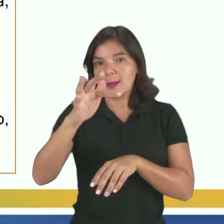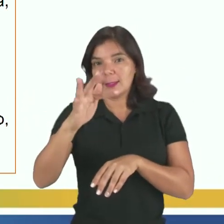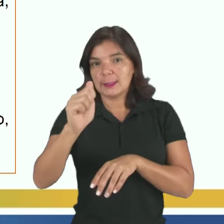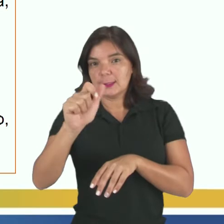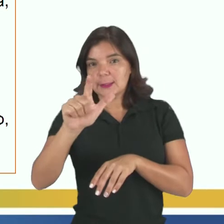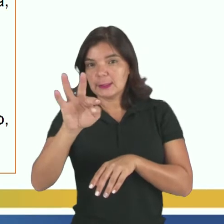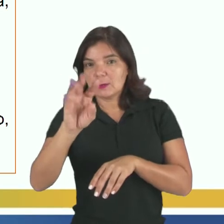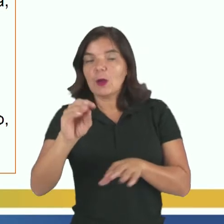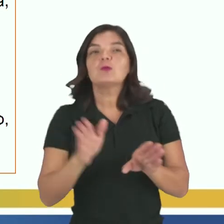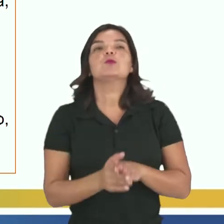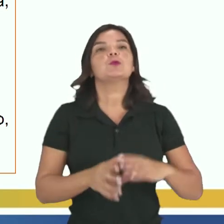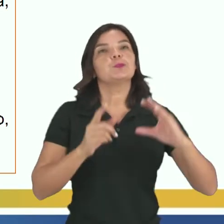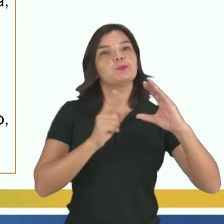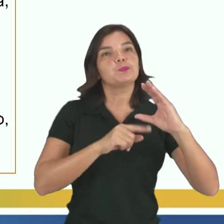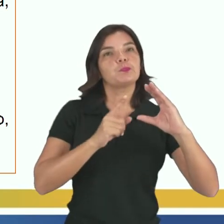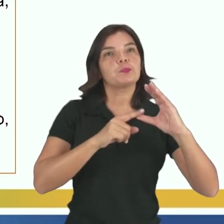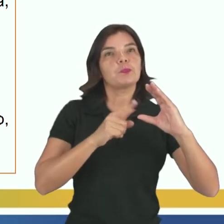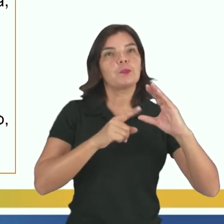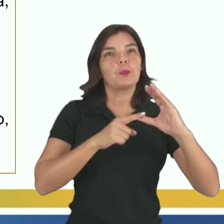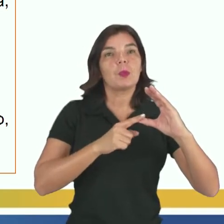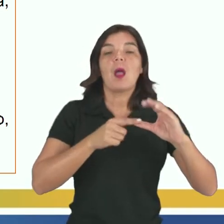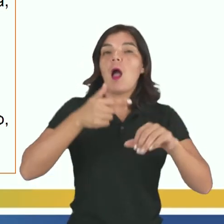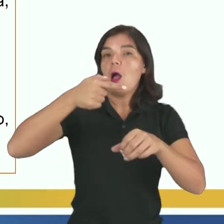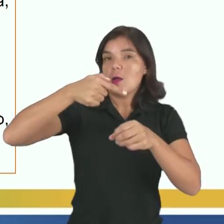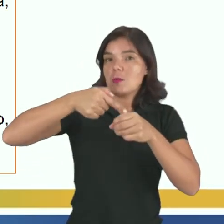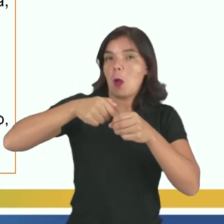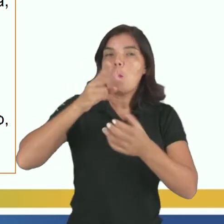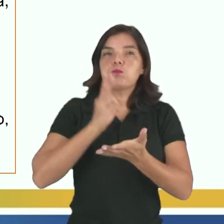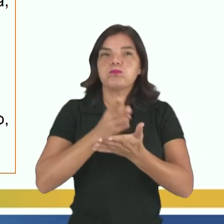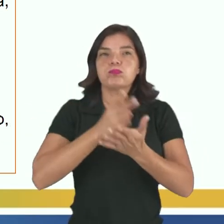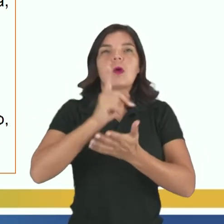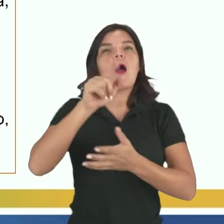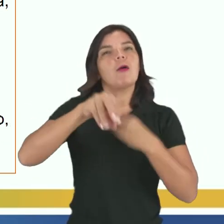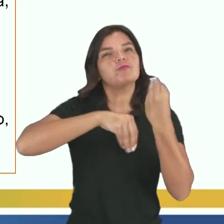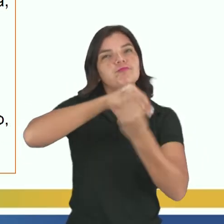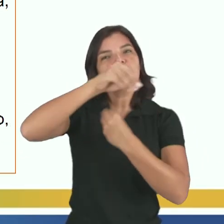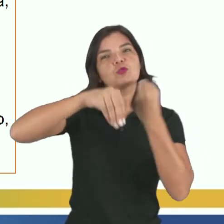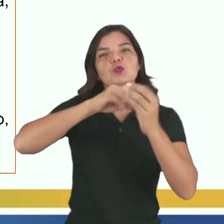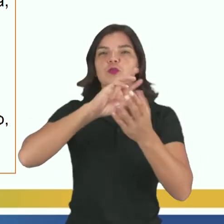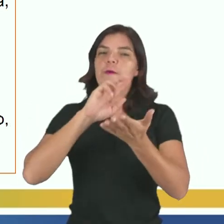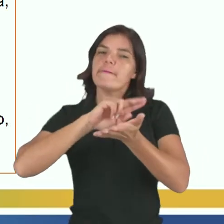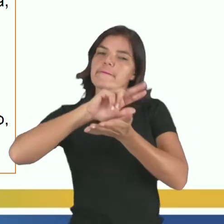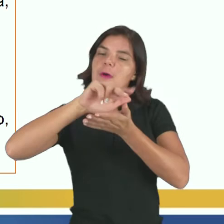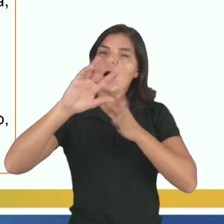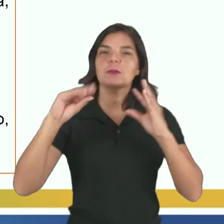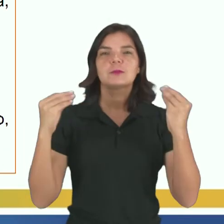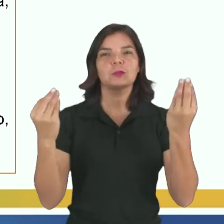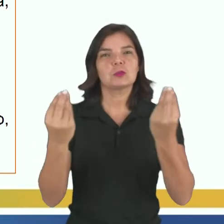afirmativa fala: a gasolina, mesmo pura, é uma mistura de várias substâncias.